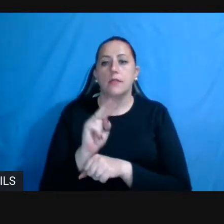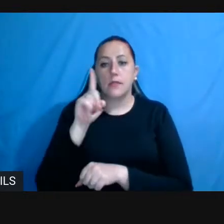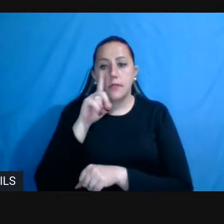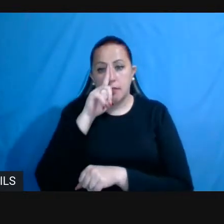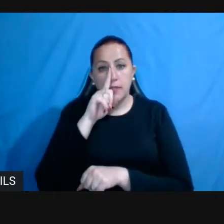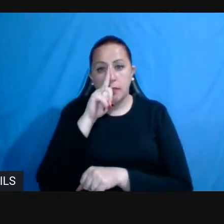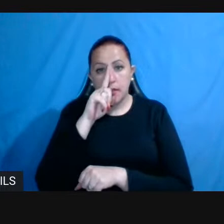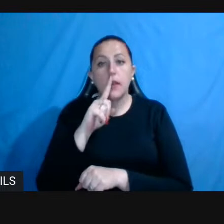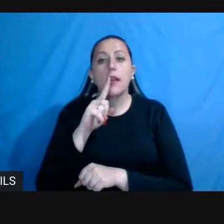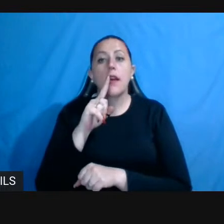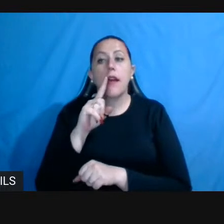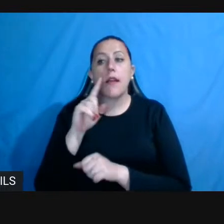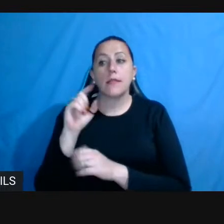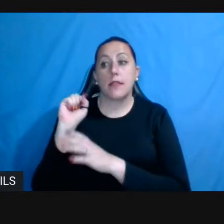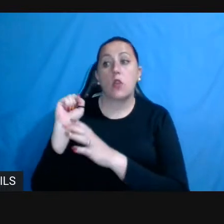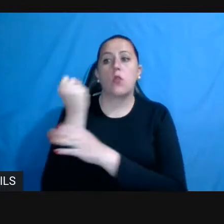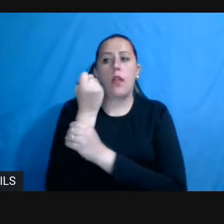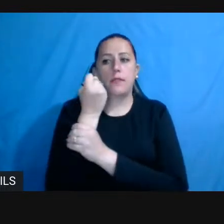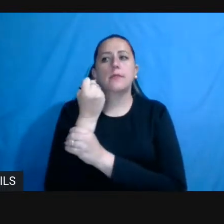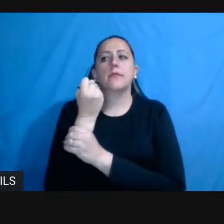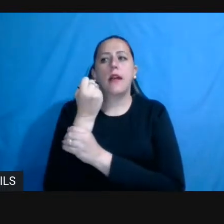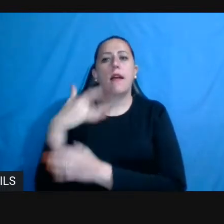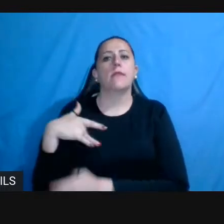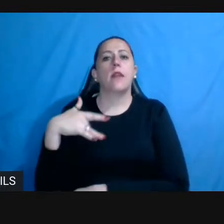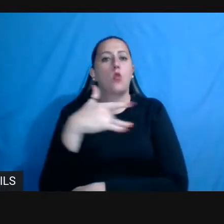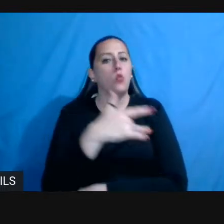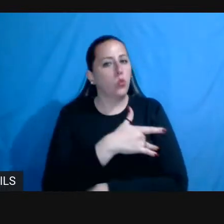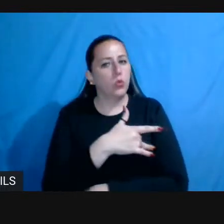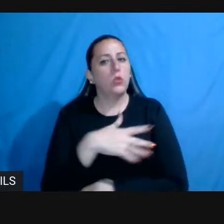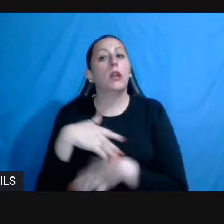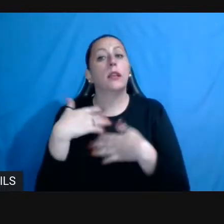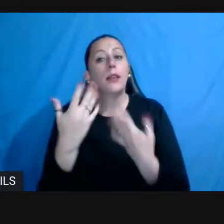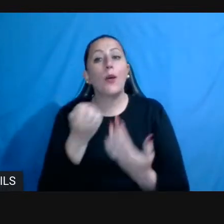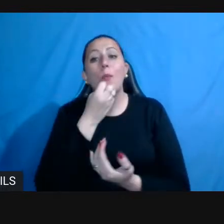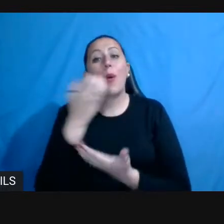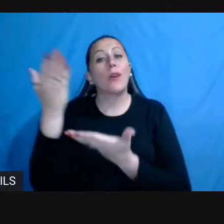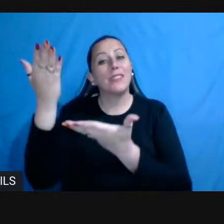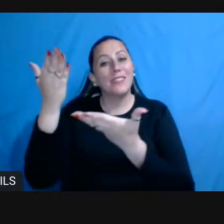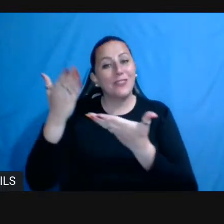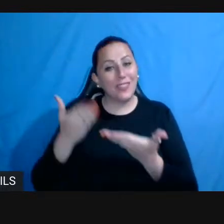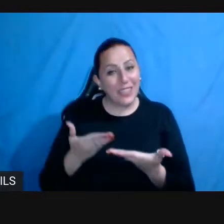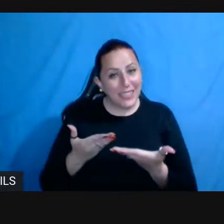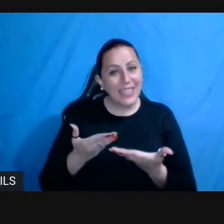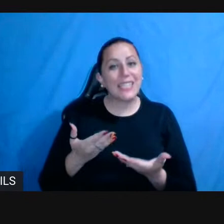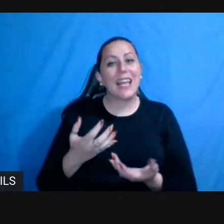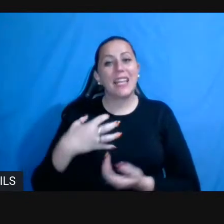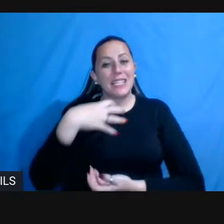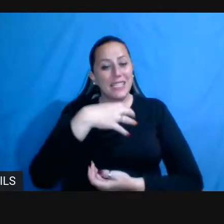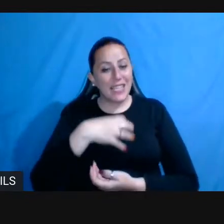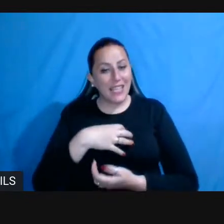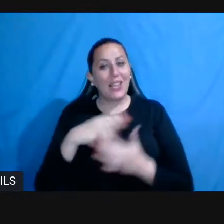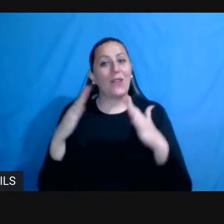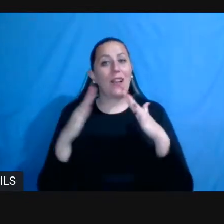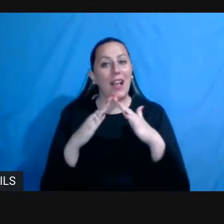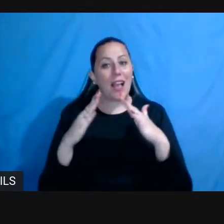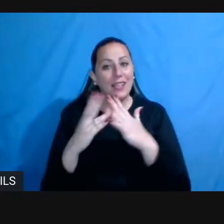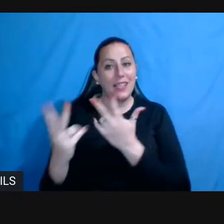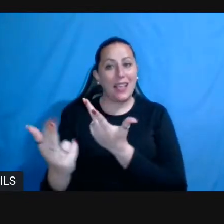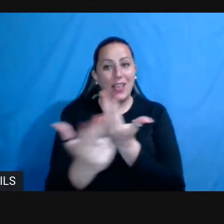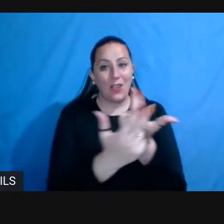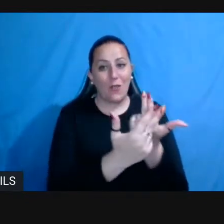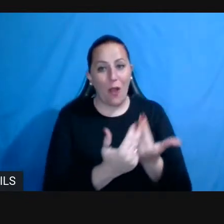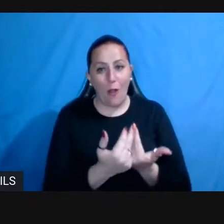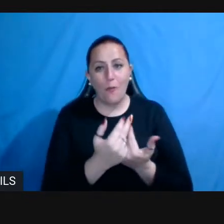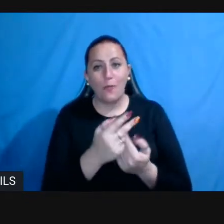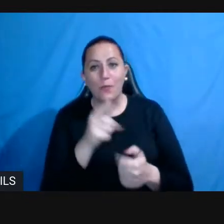eu quero deixar um bom retorno, boas-vindas, sintam-se em casa. As imagens O